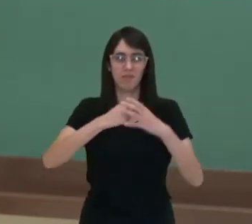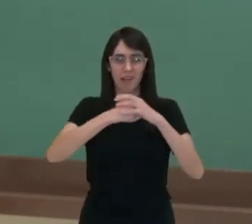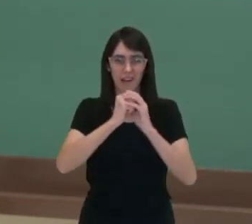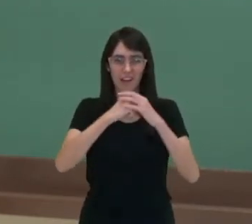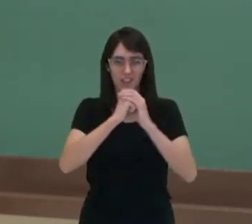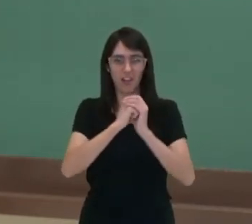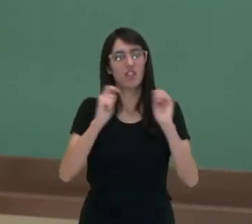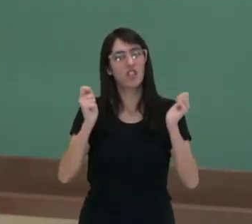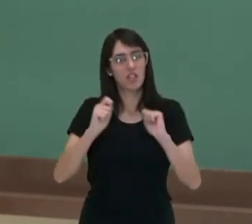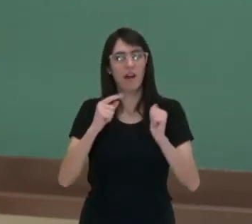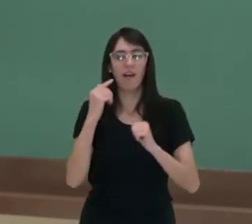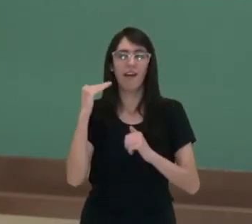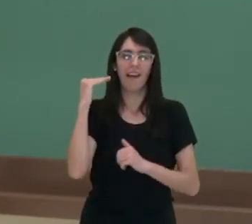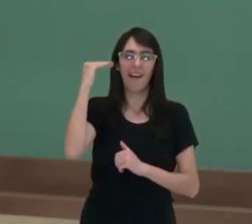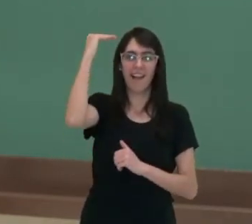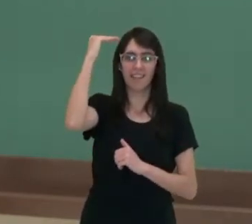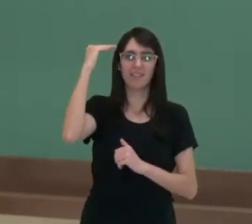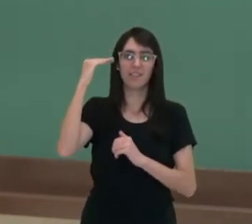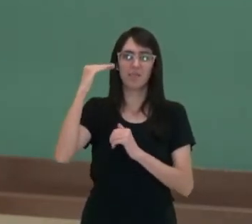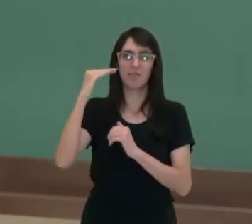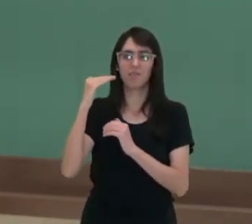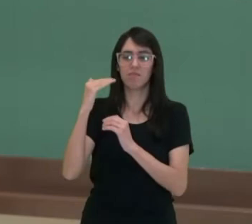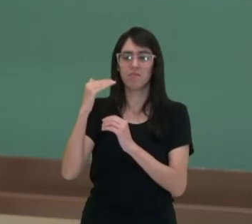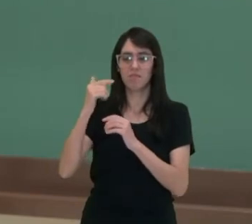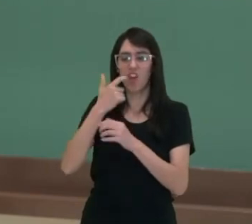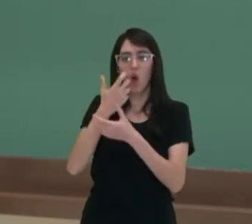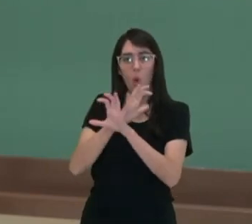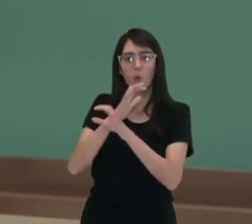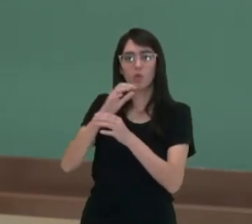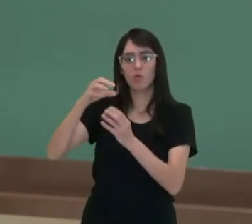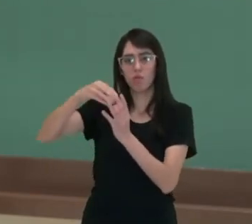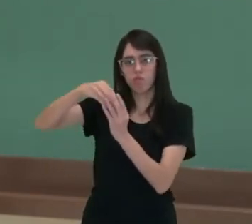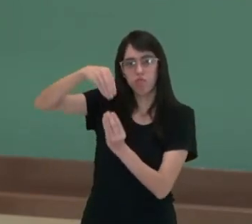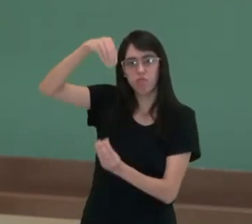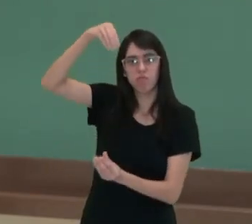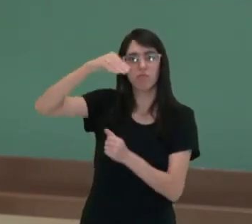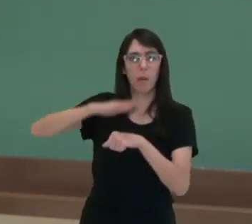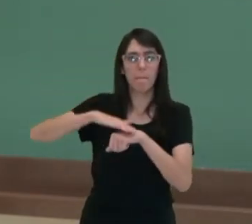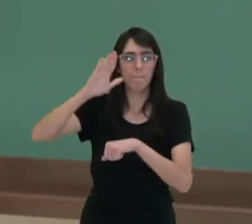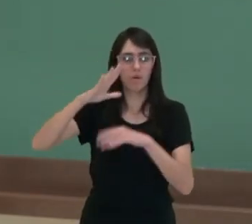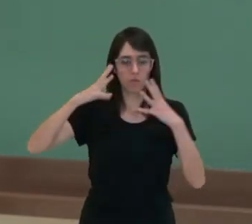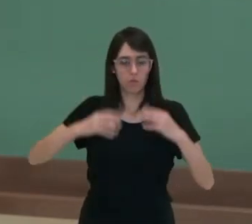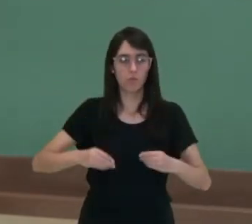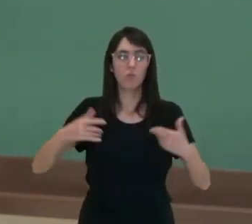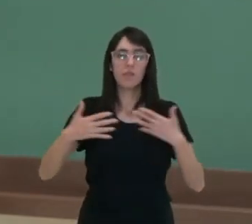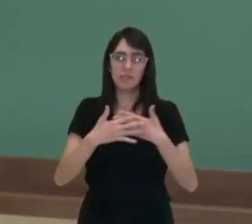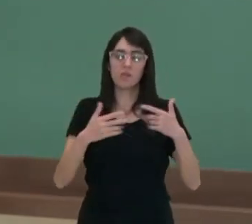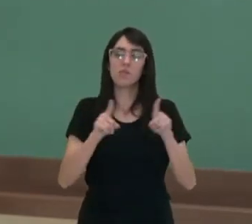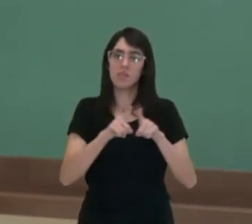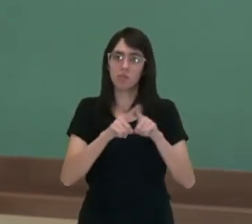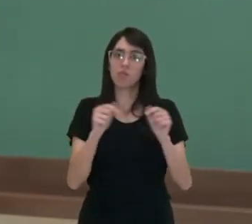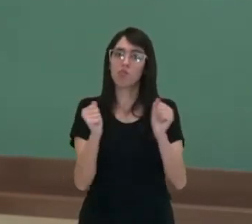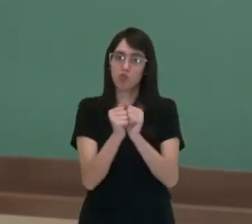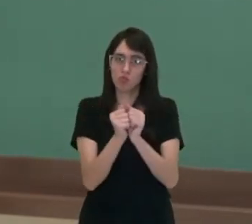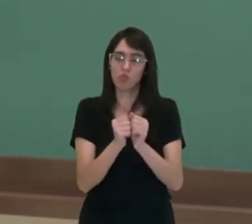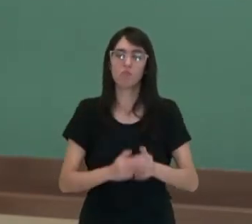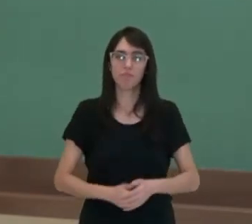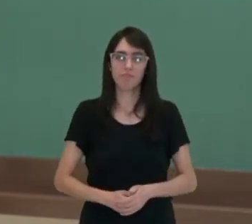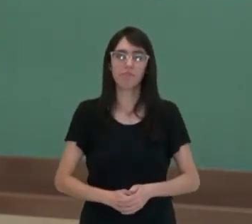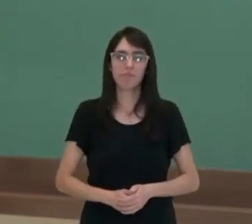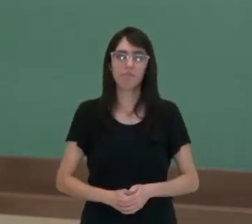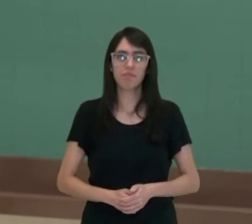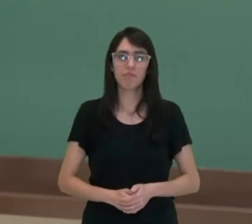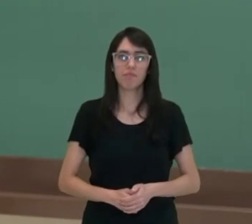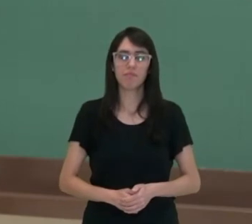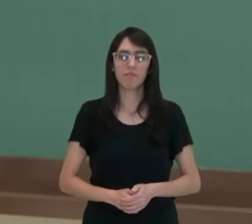nós crescemos e aí todos os outros tecidos muscular, né? Todos os outros tecidos acabam crescendo junto. E ele também é um